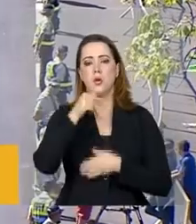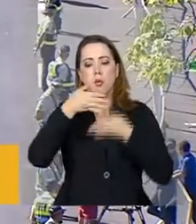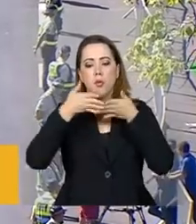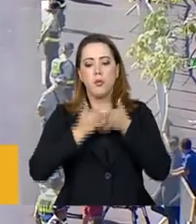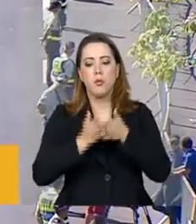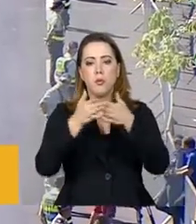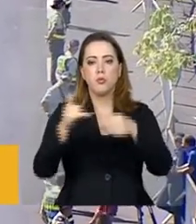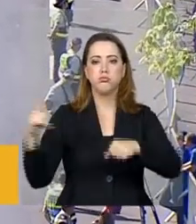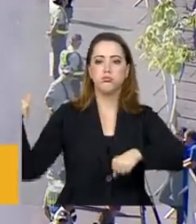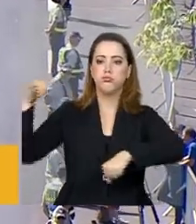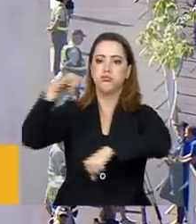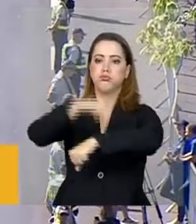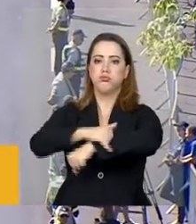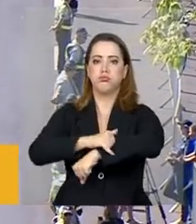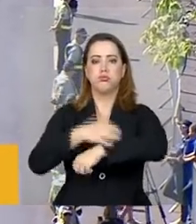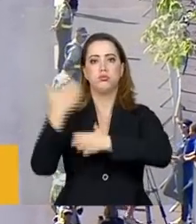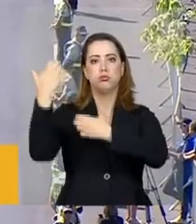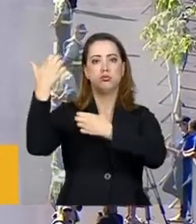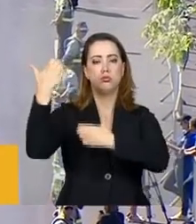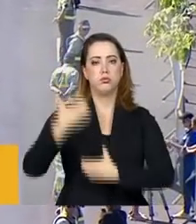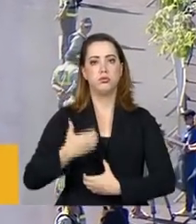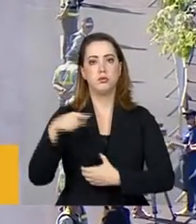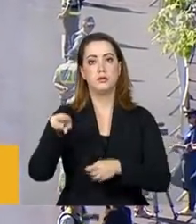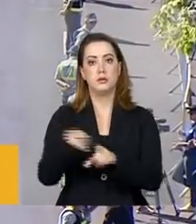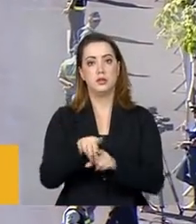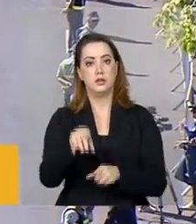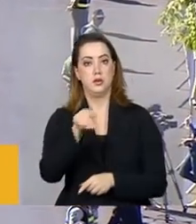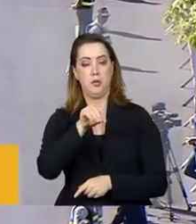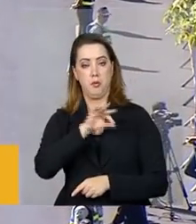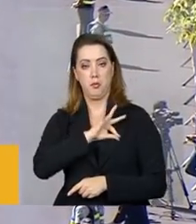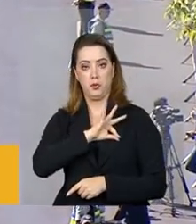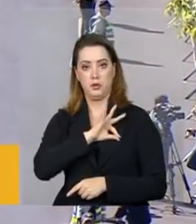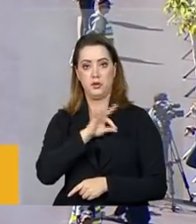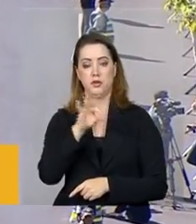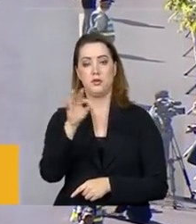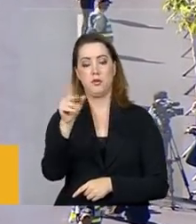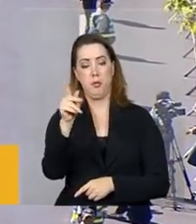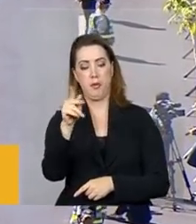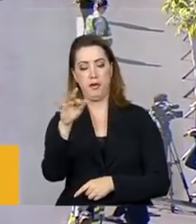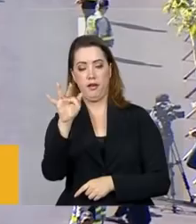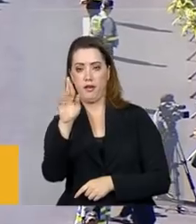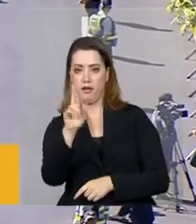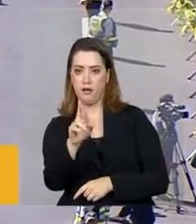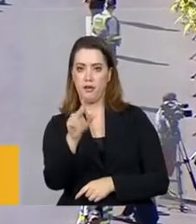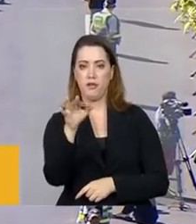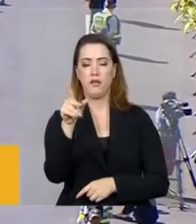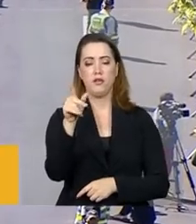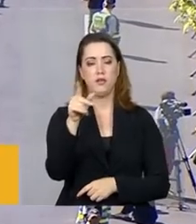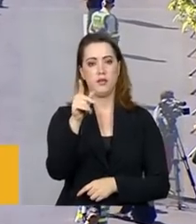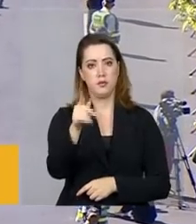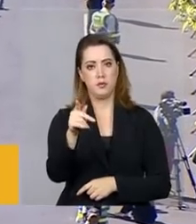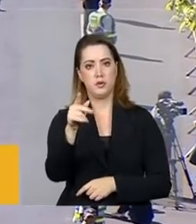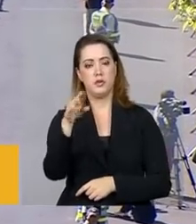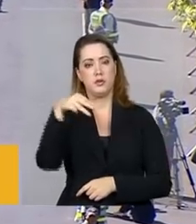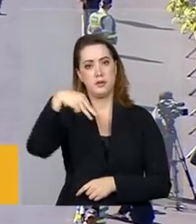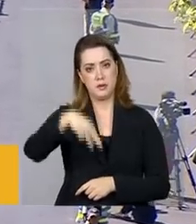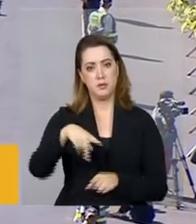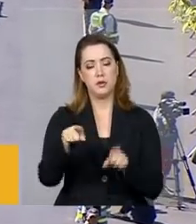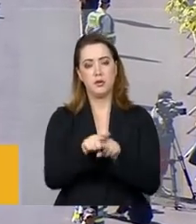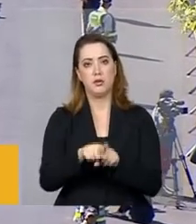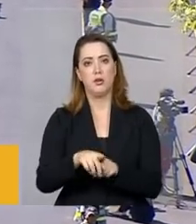Força Aérea, Polícia Rodoviária Federal, Polícia Militar e Corpo de Bombeiros do Distrito Federal, com